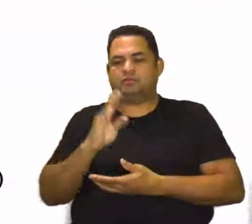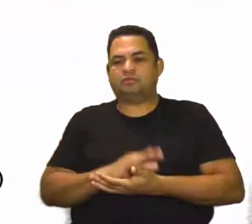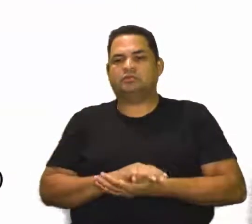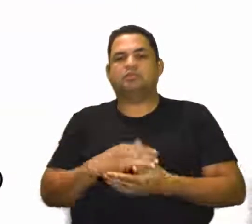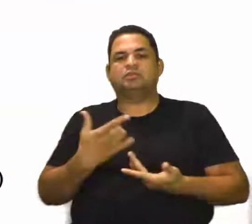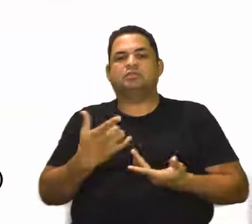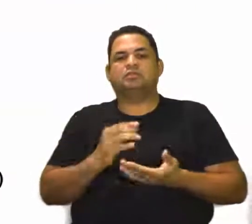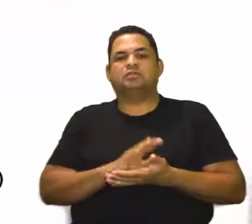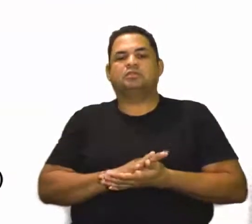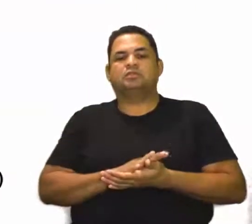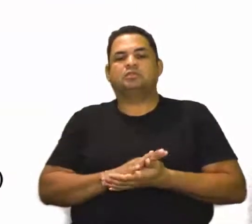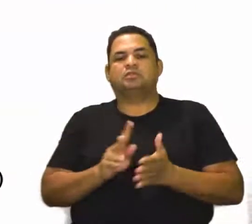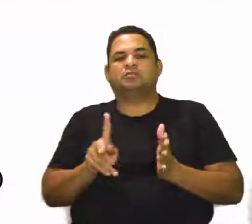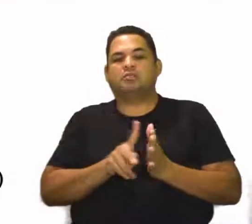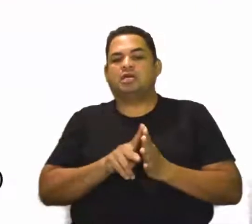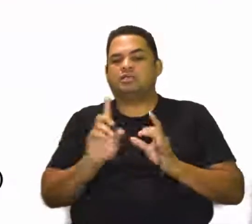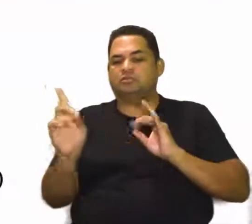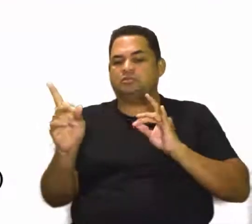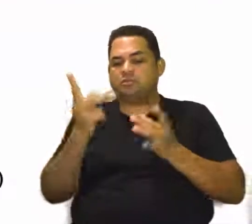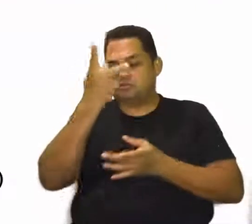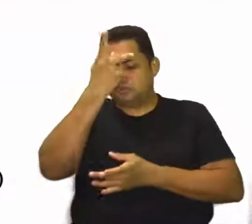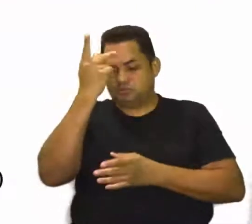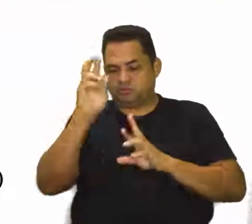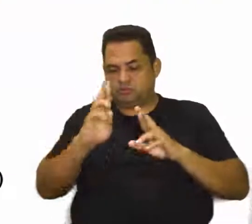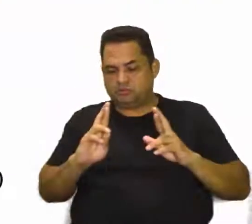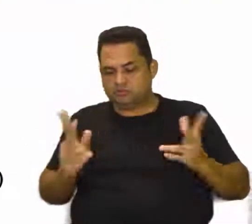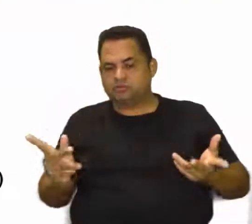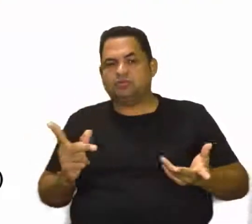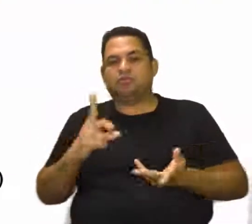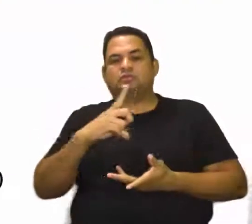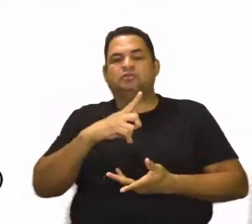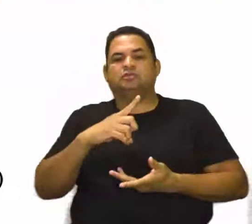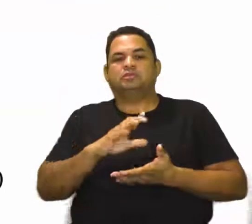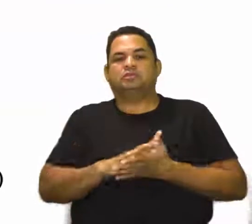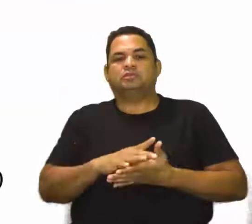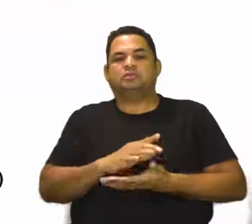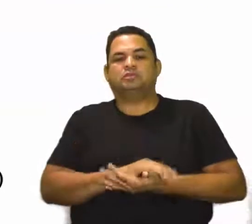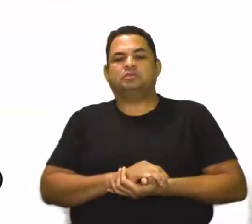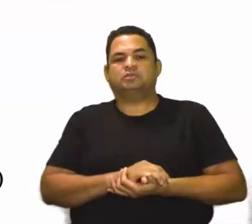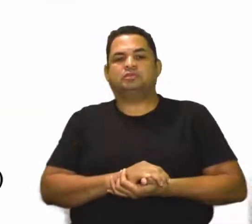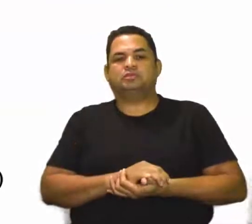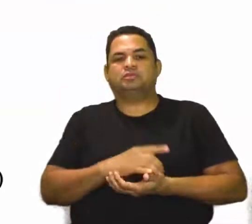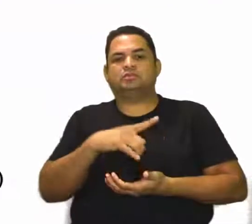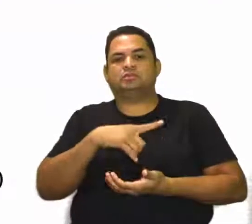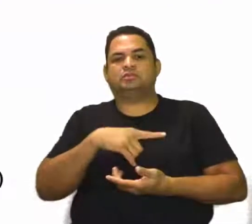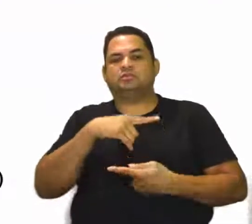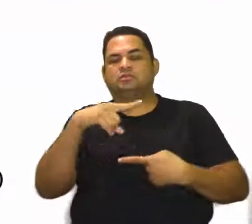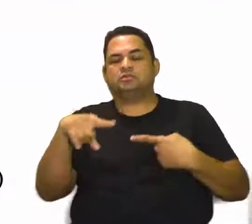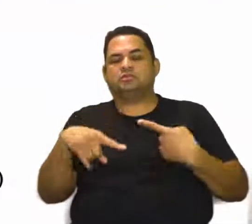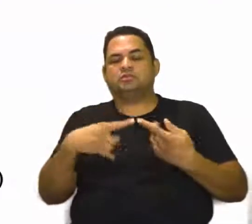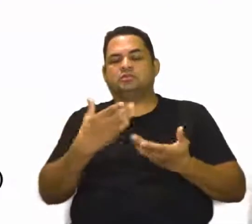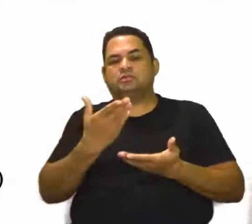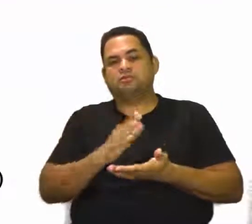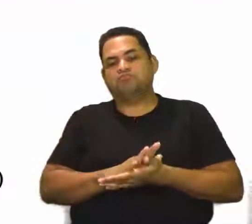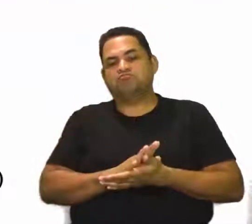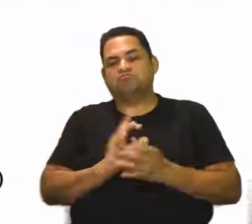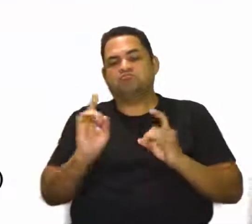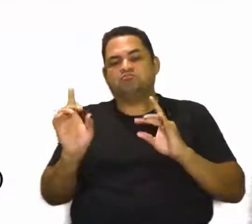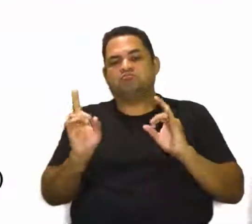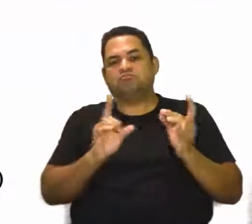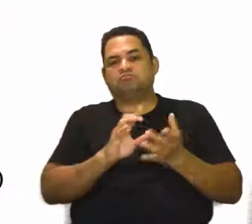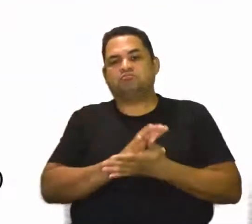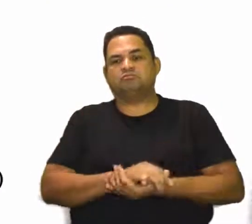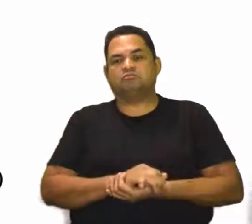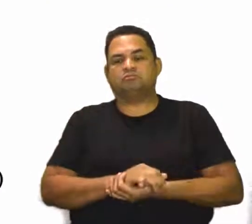Eu tenho uma especificidade. De acordo com os meus objetivos e interesses, eu vou ter um tipo de atividade